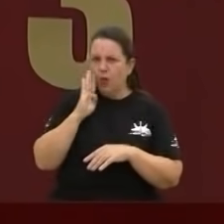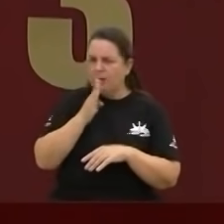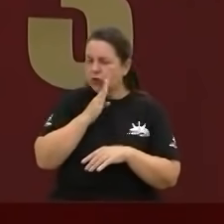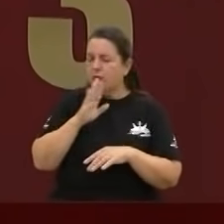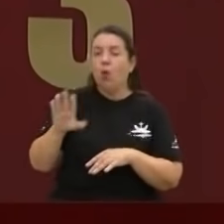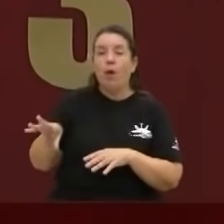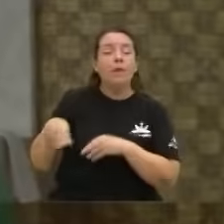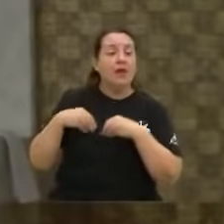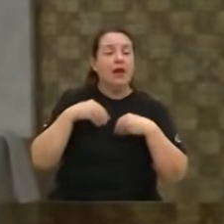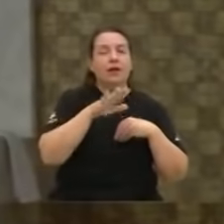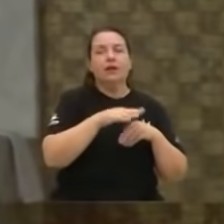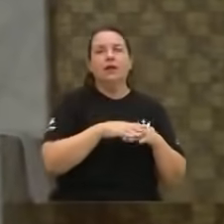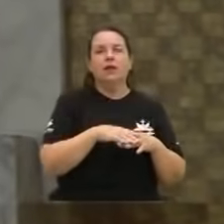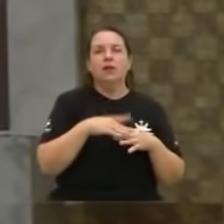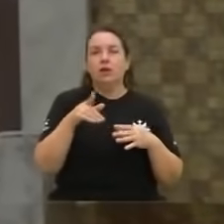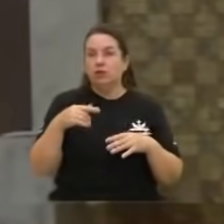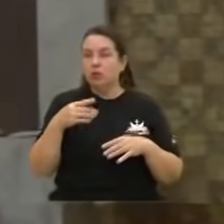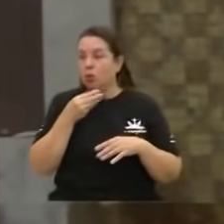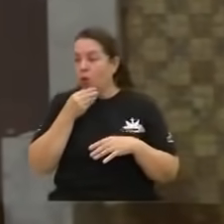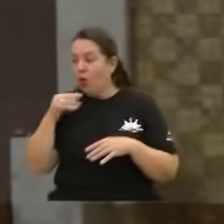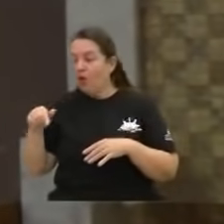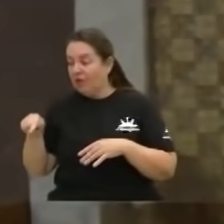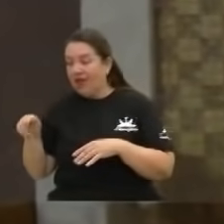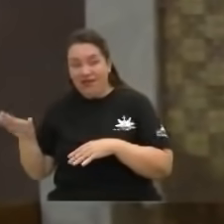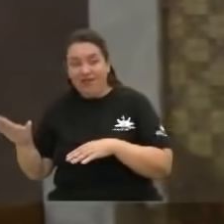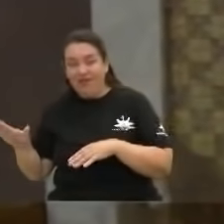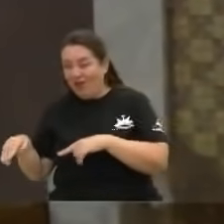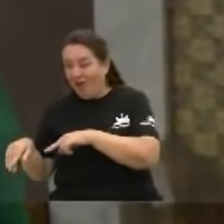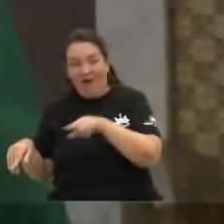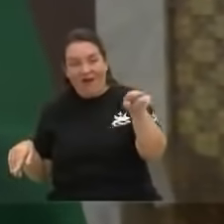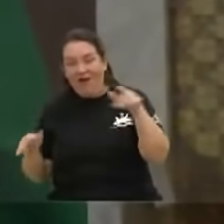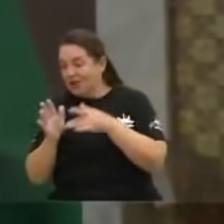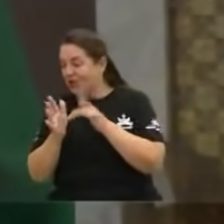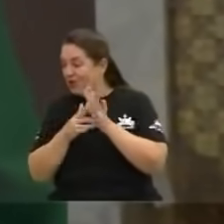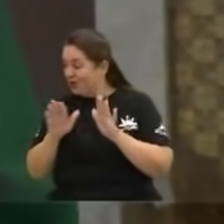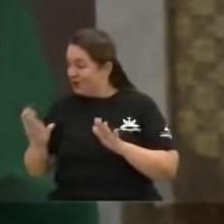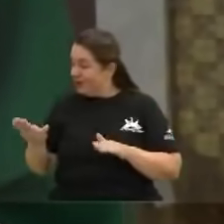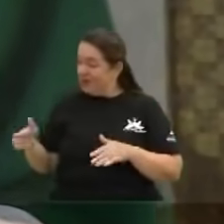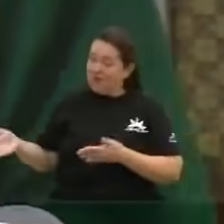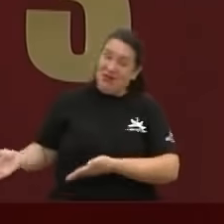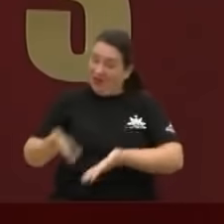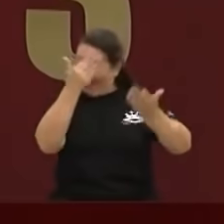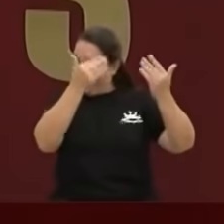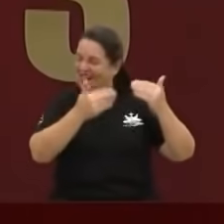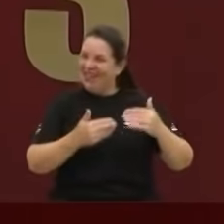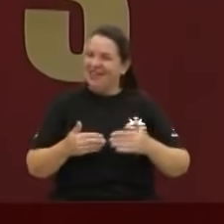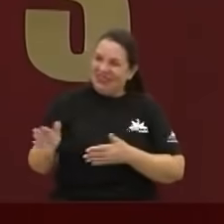Foi quando alguém diz, coragem, coragem. Ele te chama.